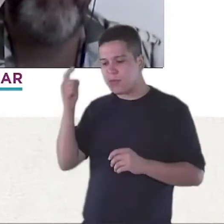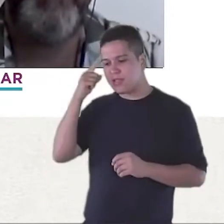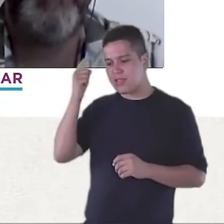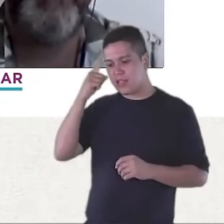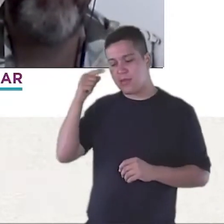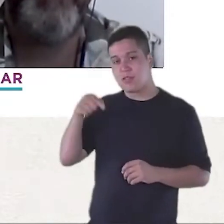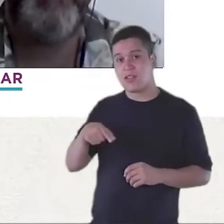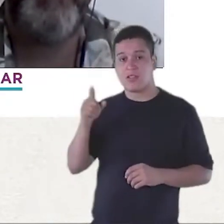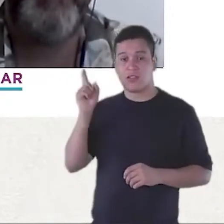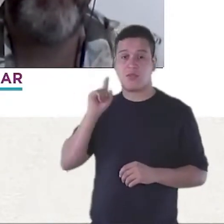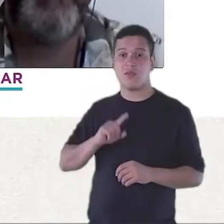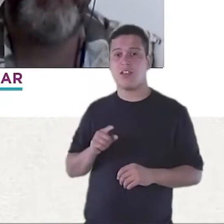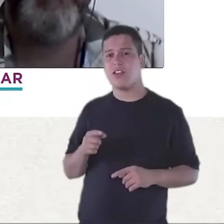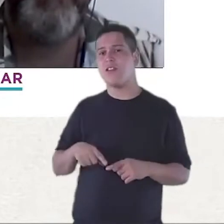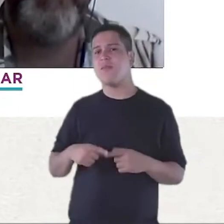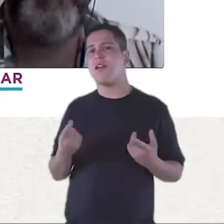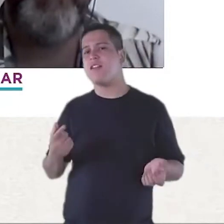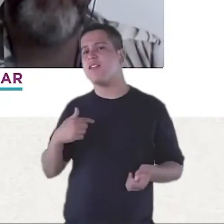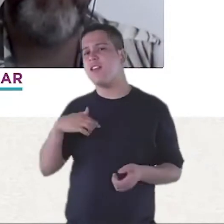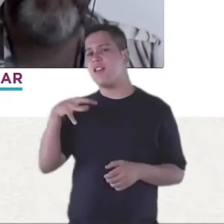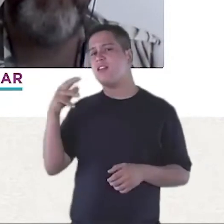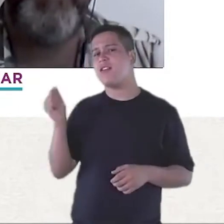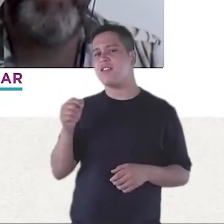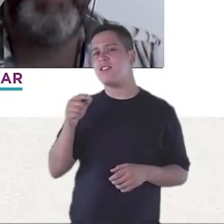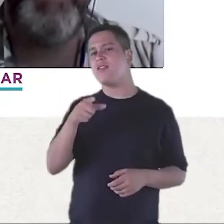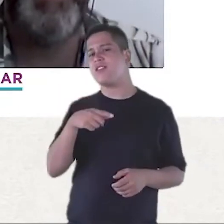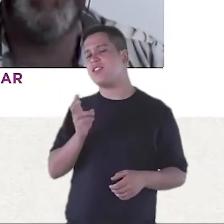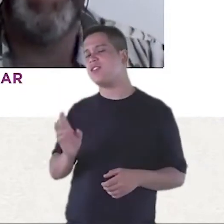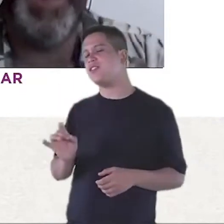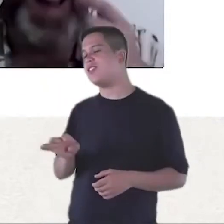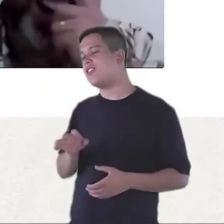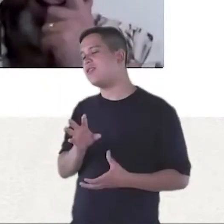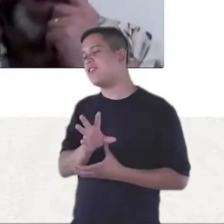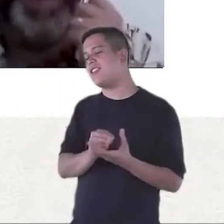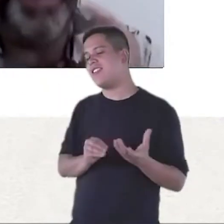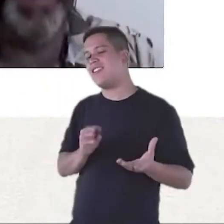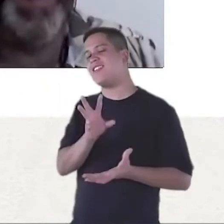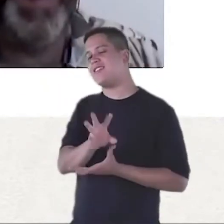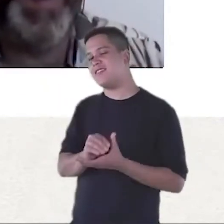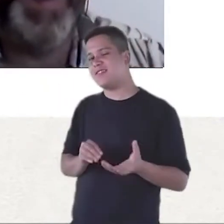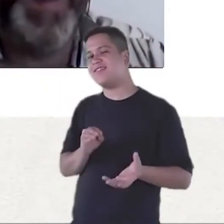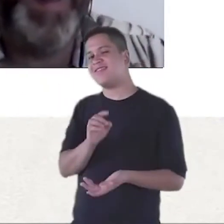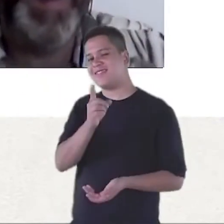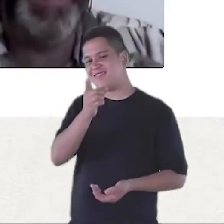eu descobri outro dia que você está só se espelhando, não é não, Carpi?